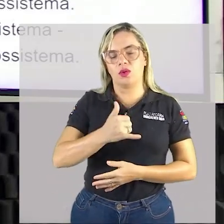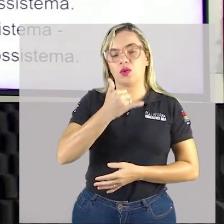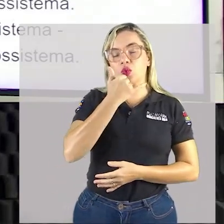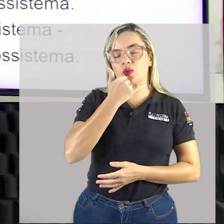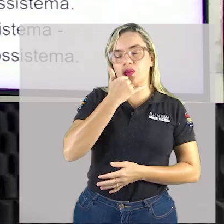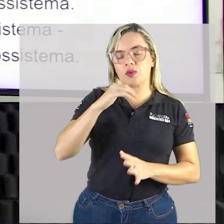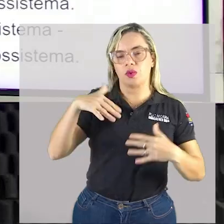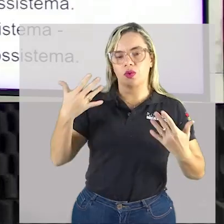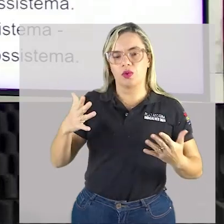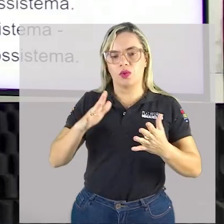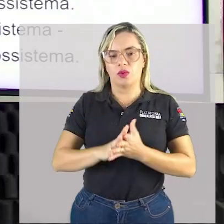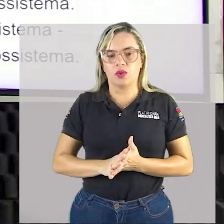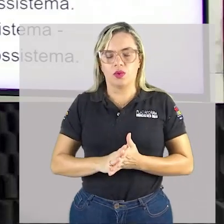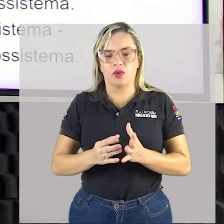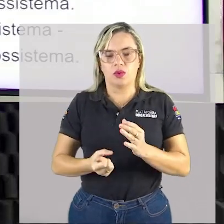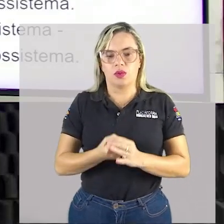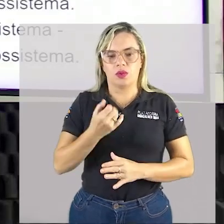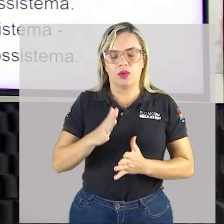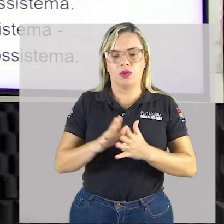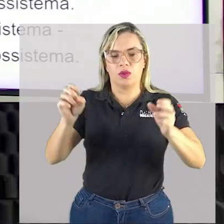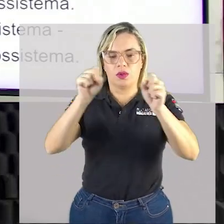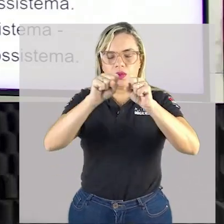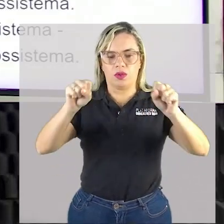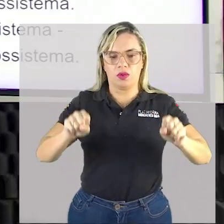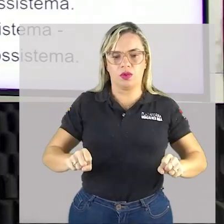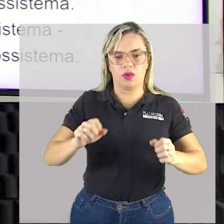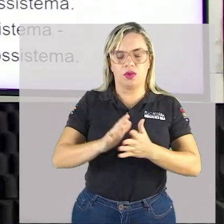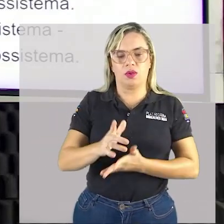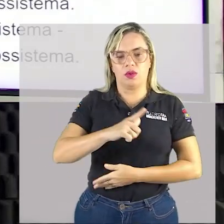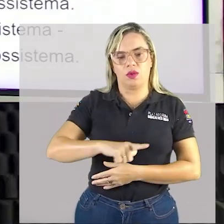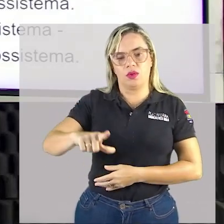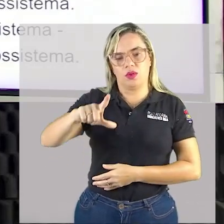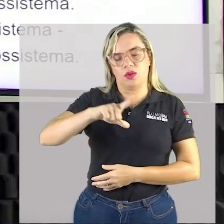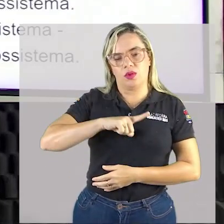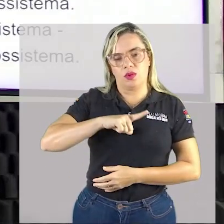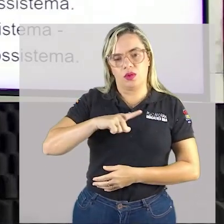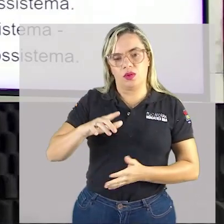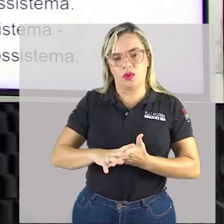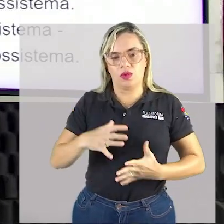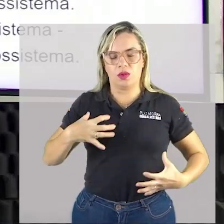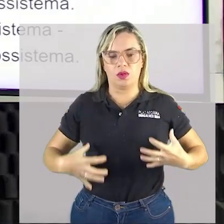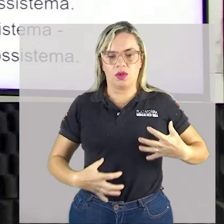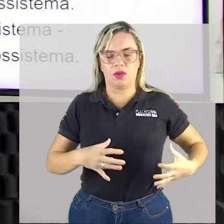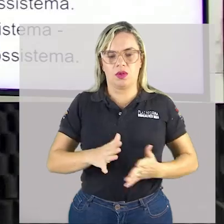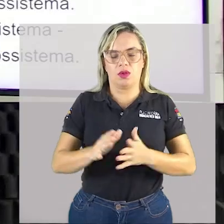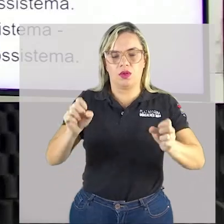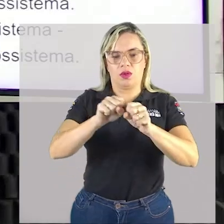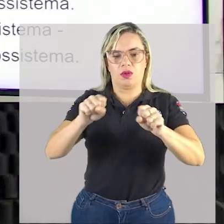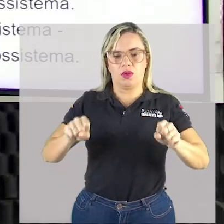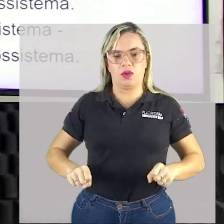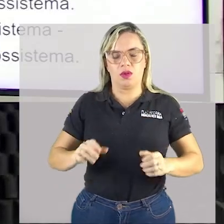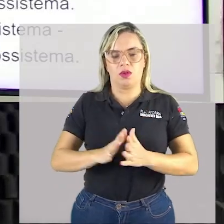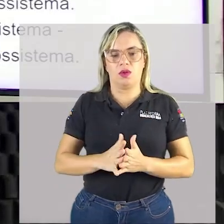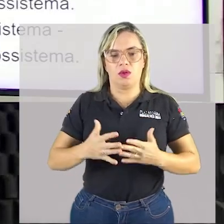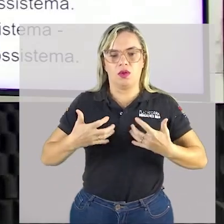juntos eles vão formar o sistema, né? Eu tenho os órgãos do sistema